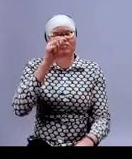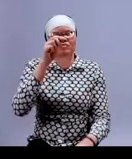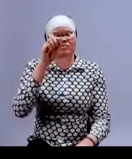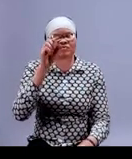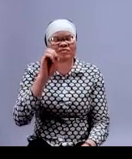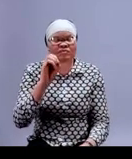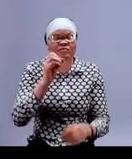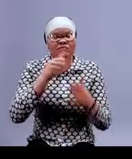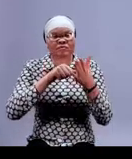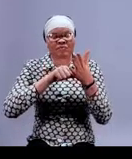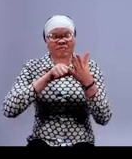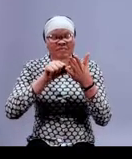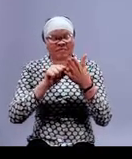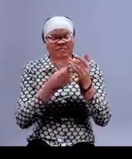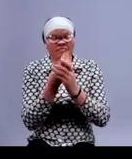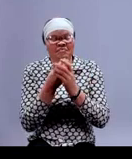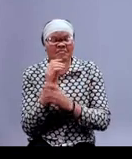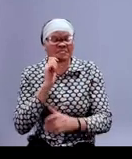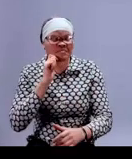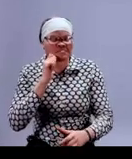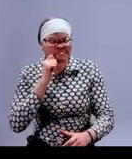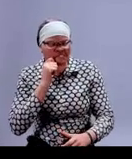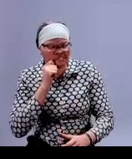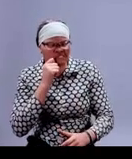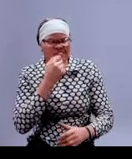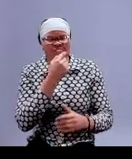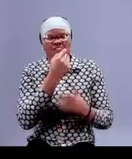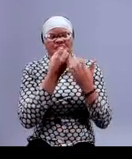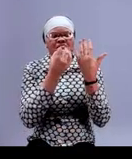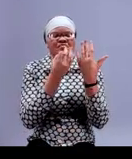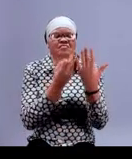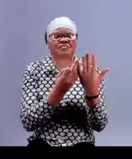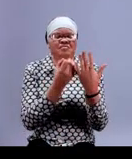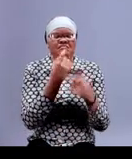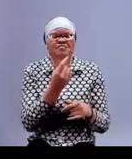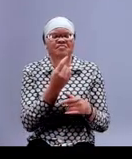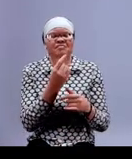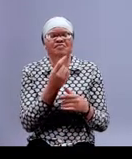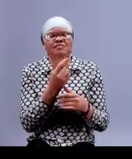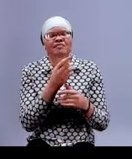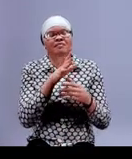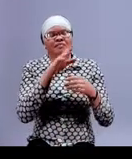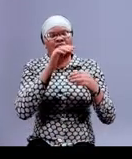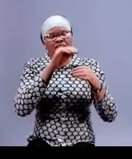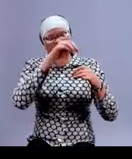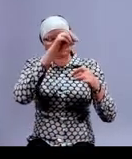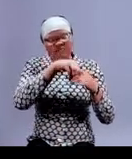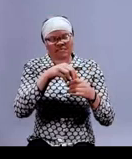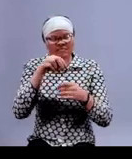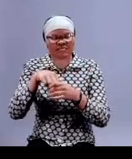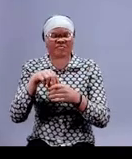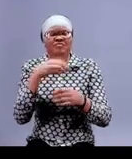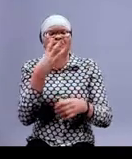81 mudas de cachoeiros para plantar em três filas para que